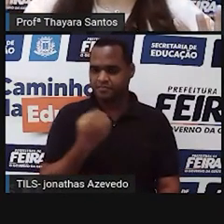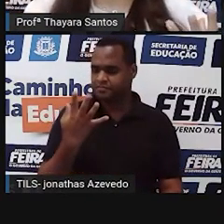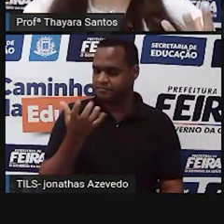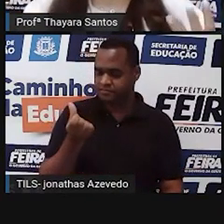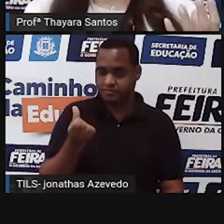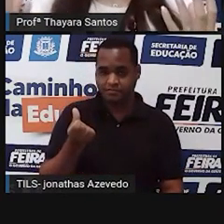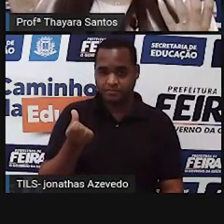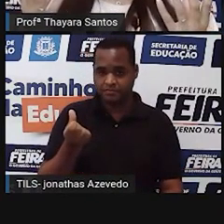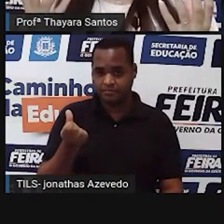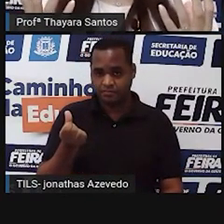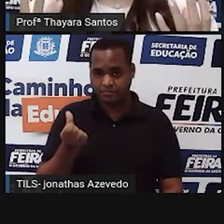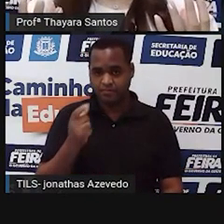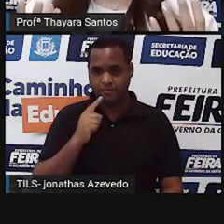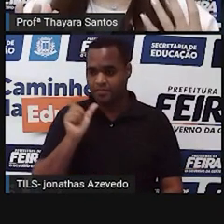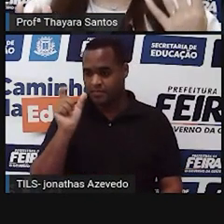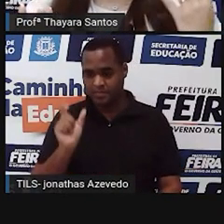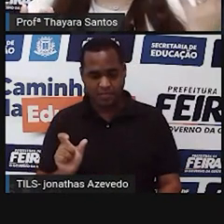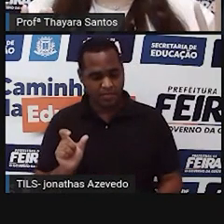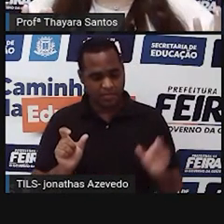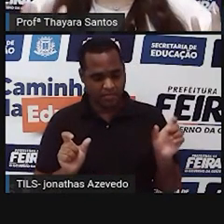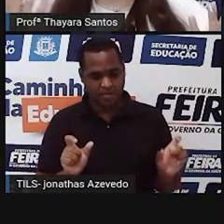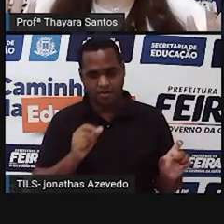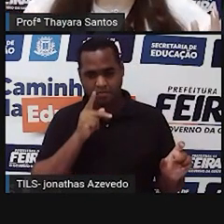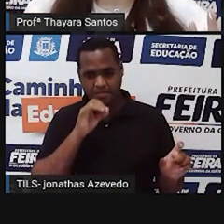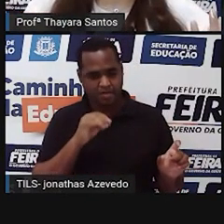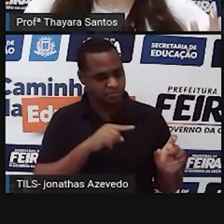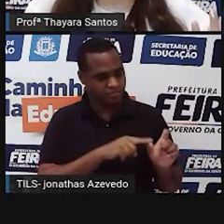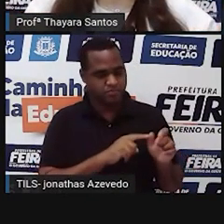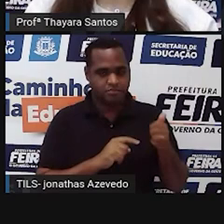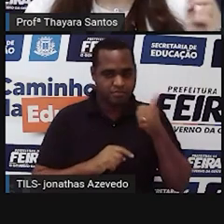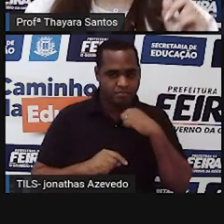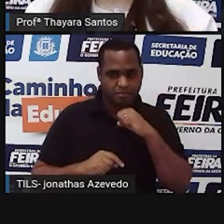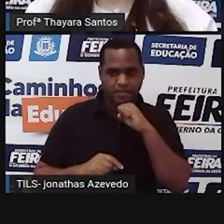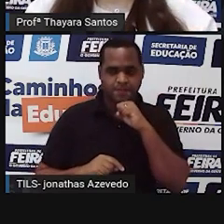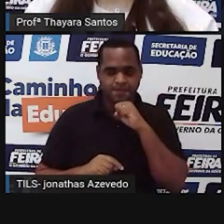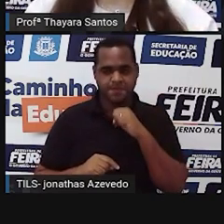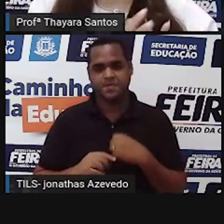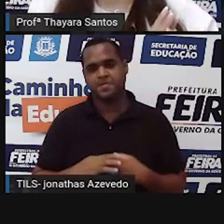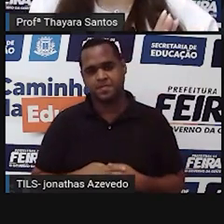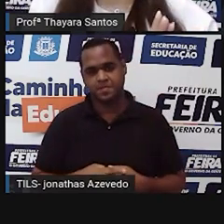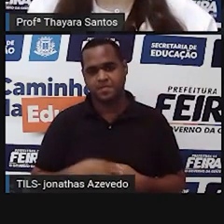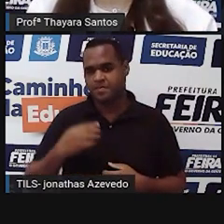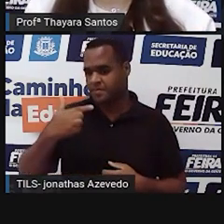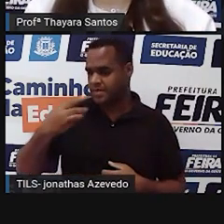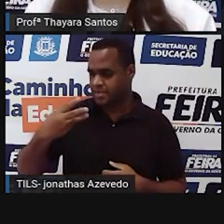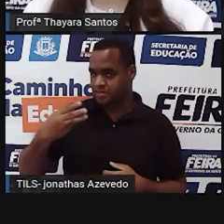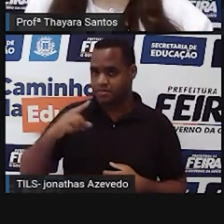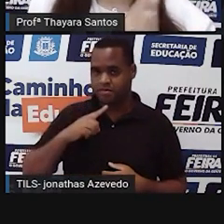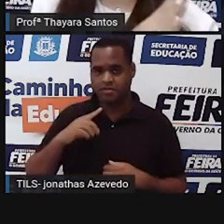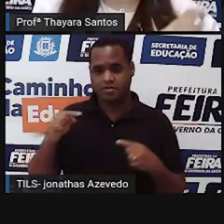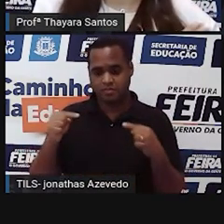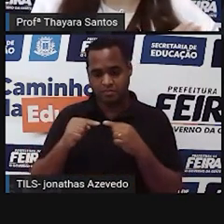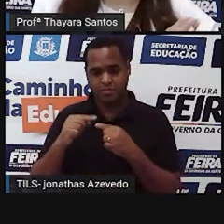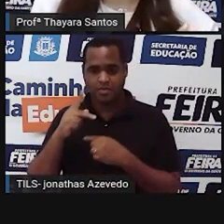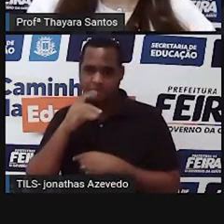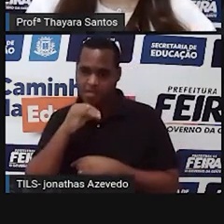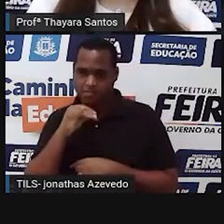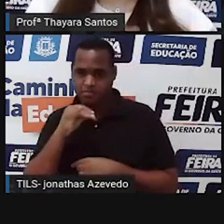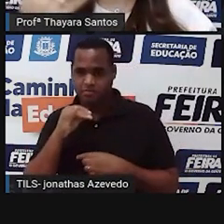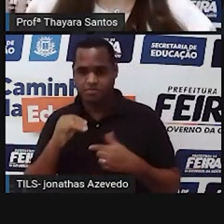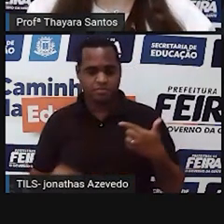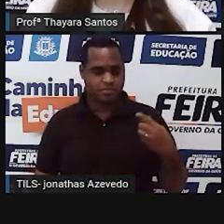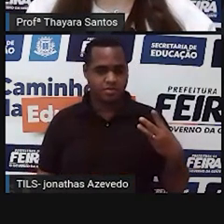a gente herda características genéticas tanto do nosso pai quanto da nossa mãe, quer dizer que 23 desses cromossomos vieram do nosso pai